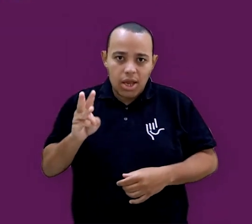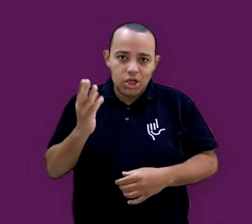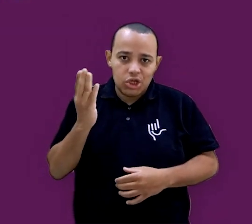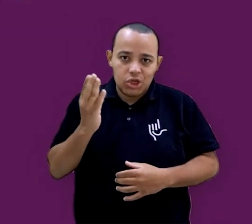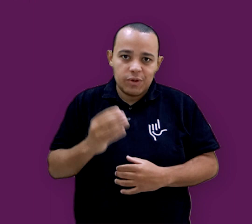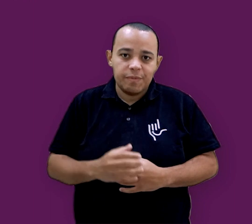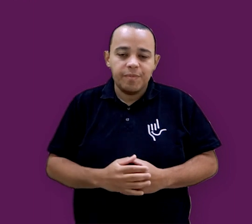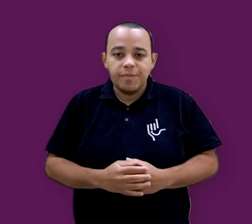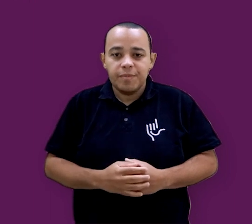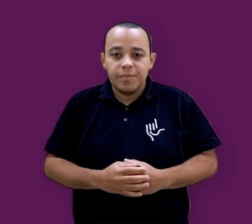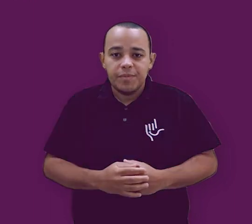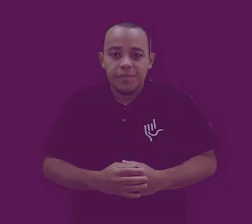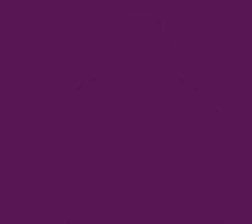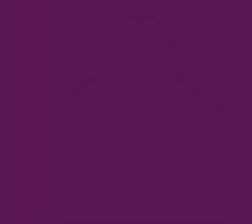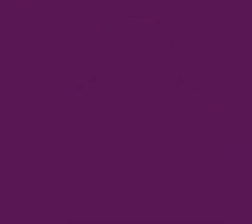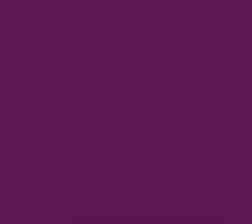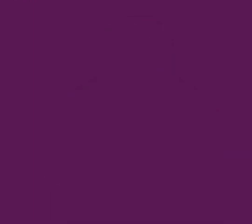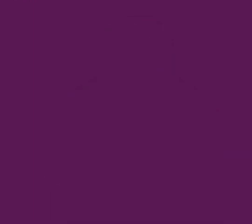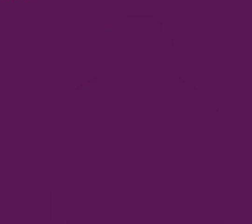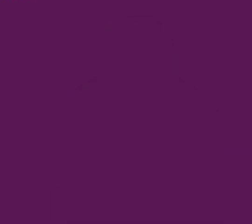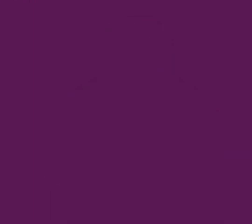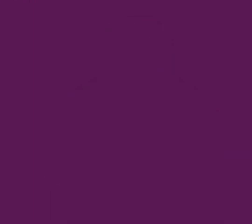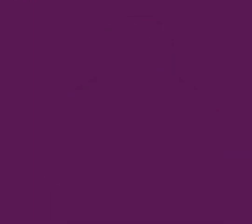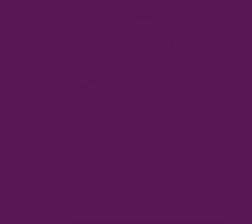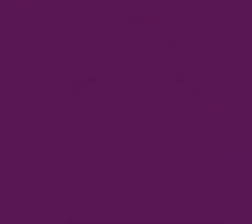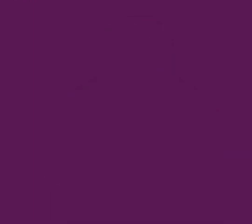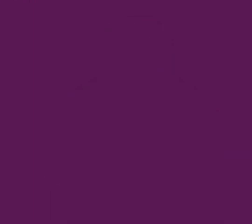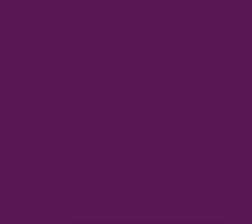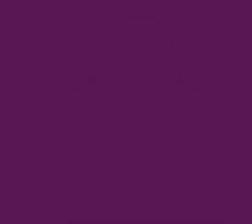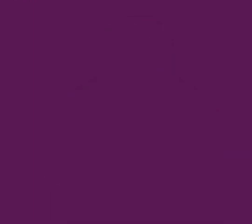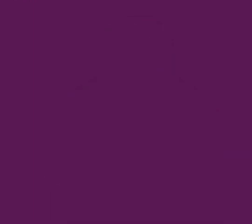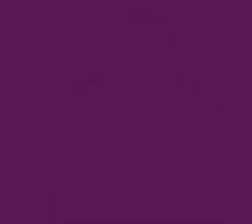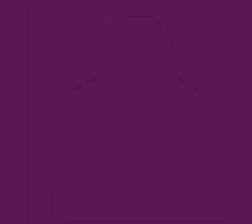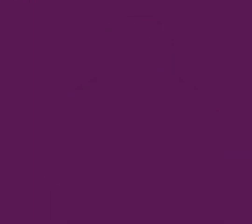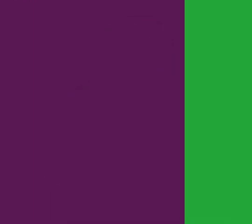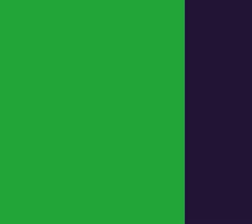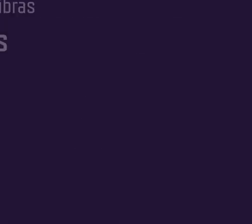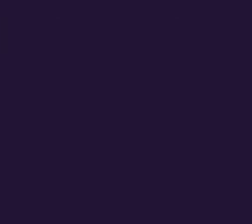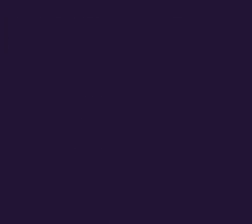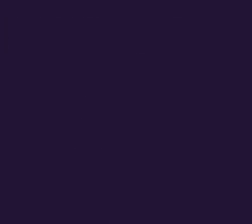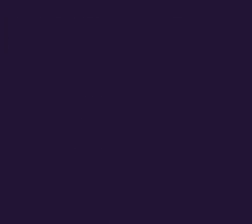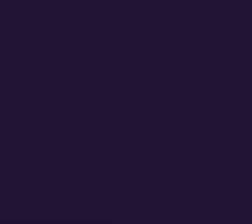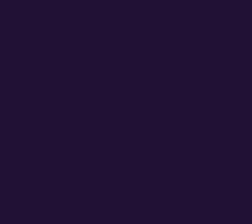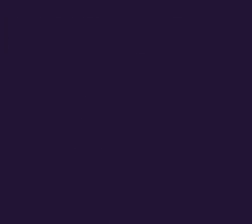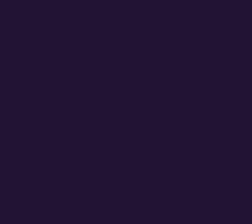você confere no site semanadoconhecimento.ufes.br.